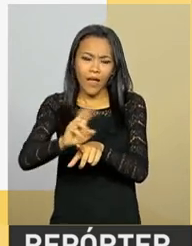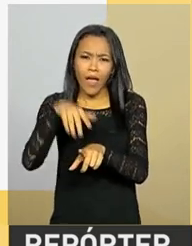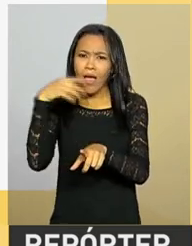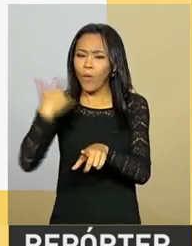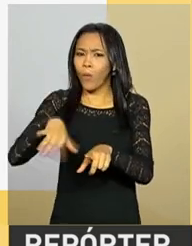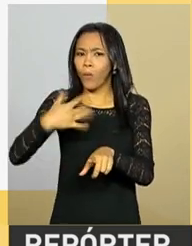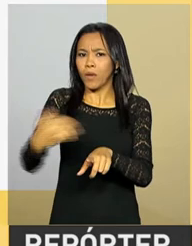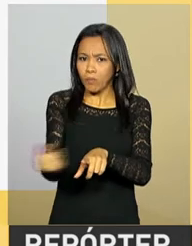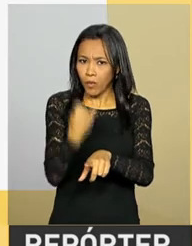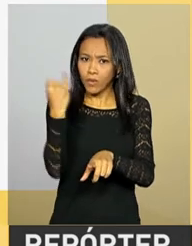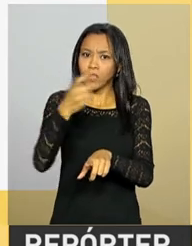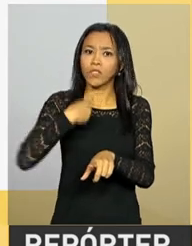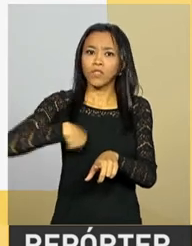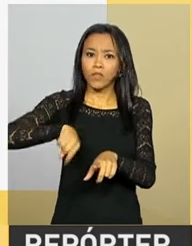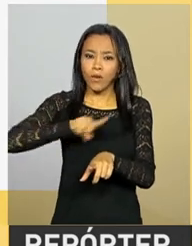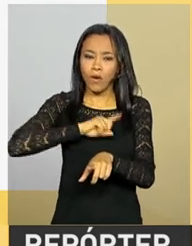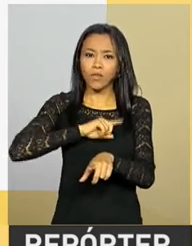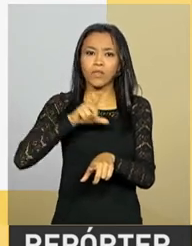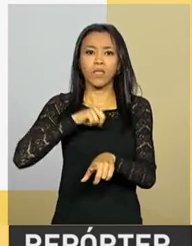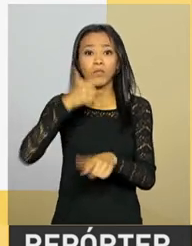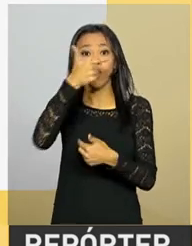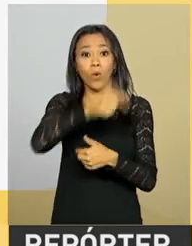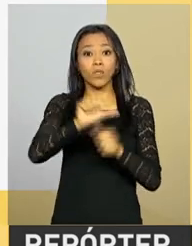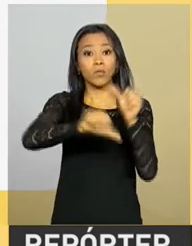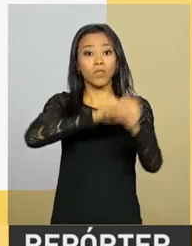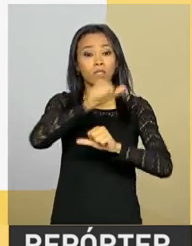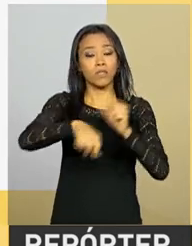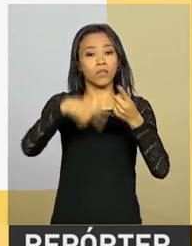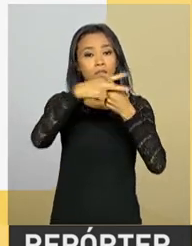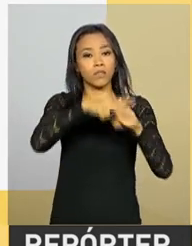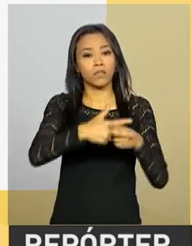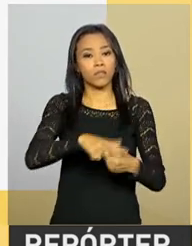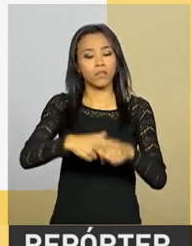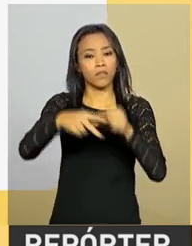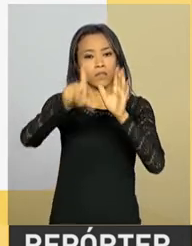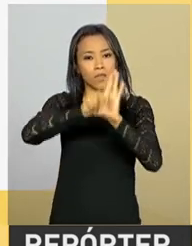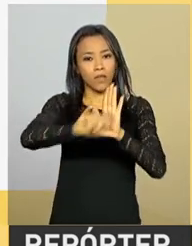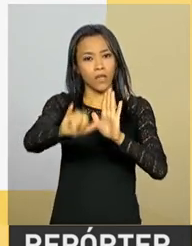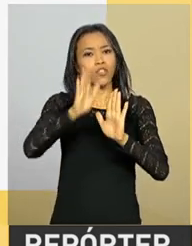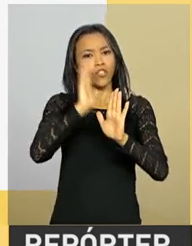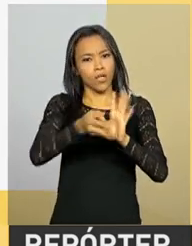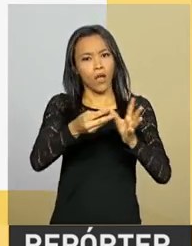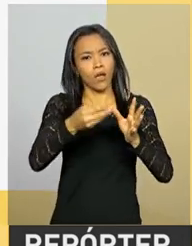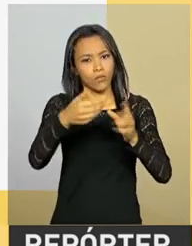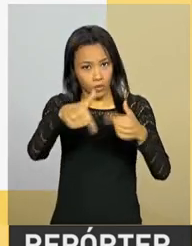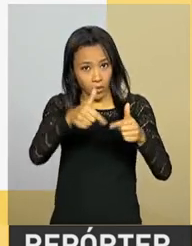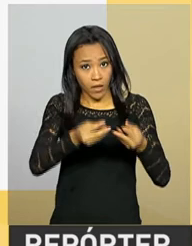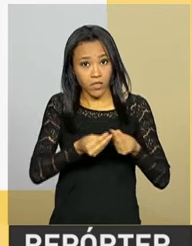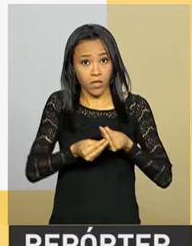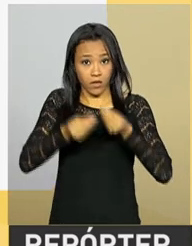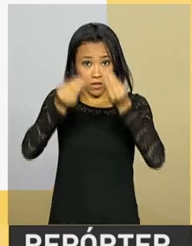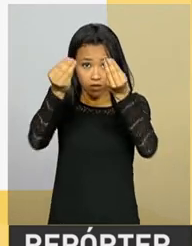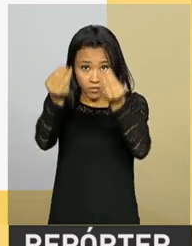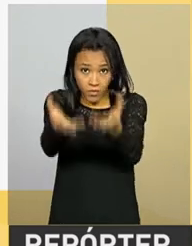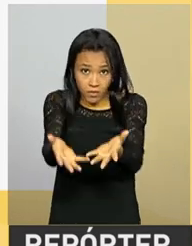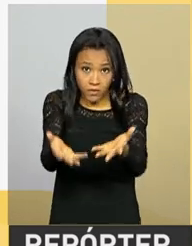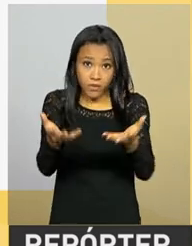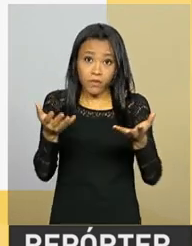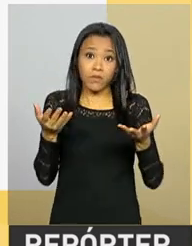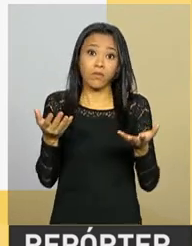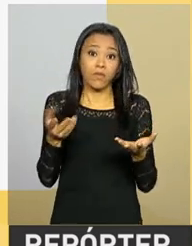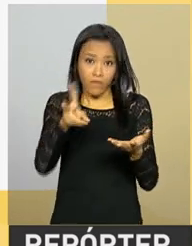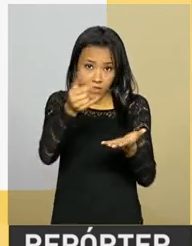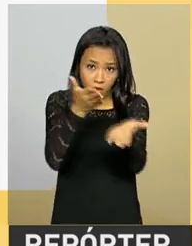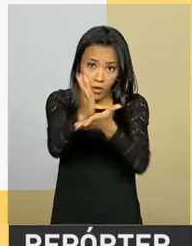importante nós termos também a reforma trabalhista. Essa reforma trabalhista já está no Congresso e o que é importante, foi para ser